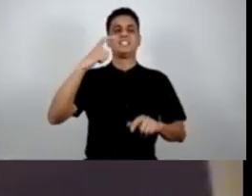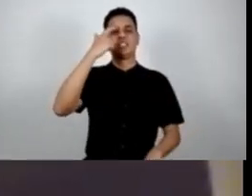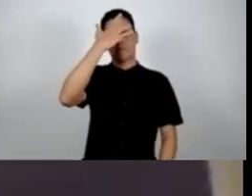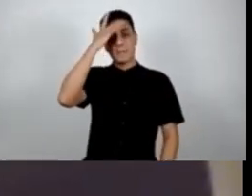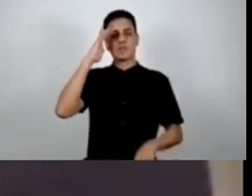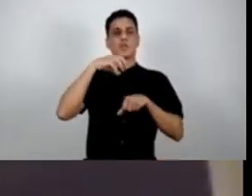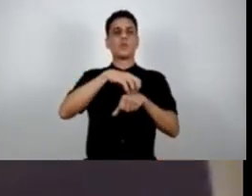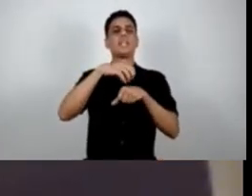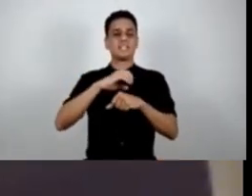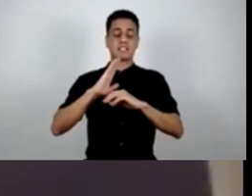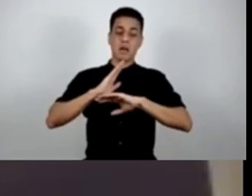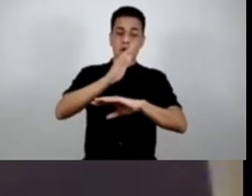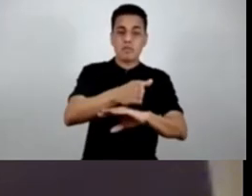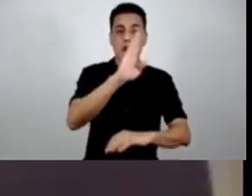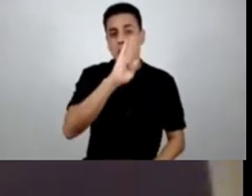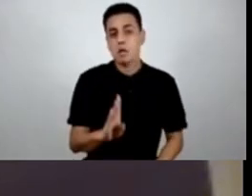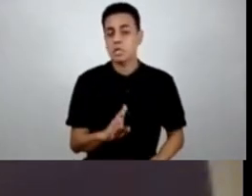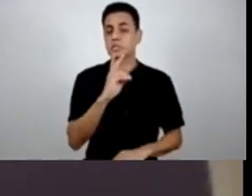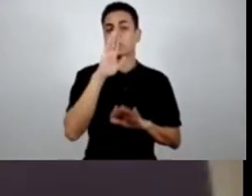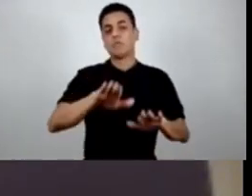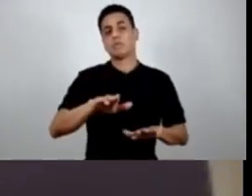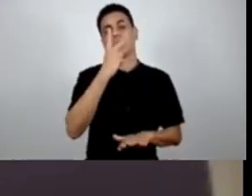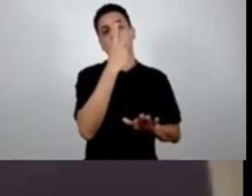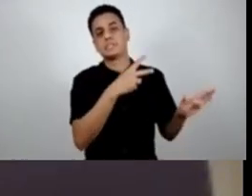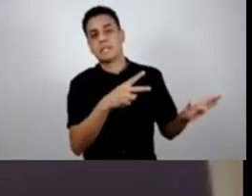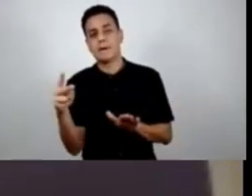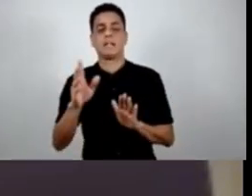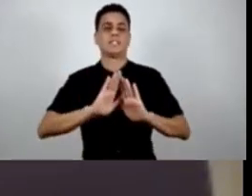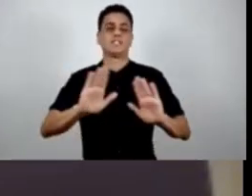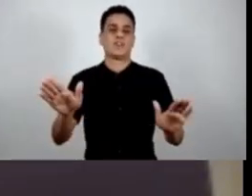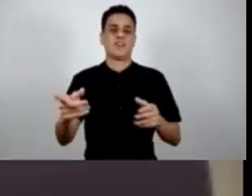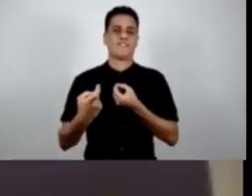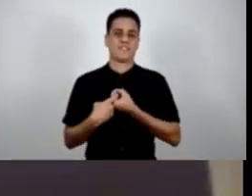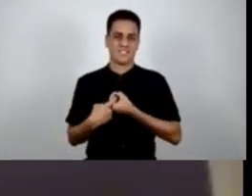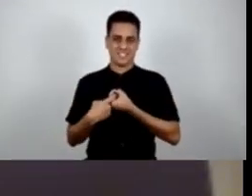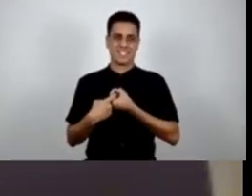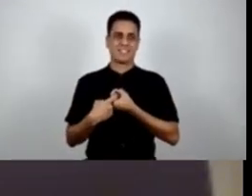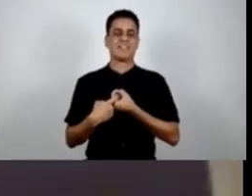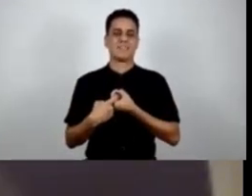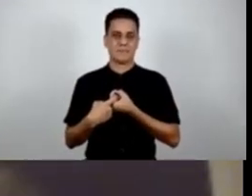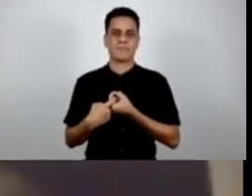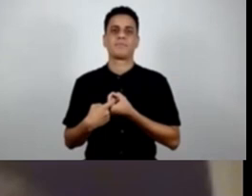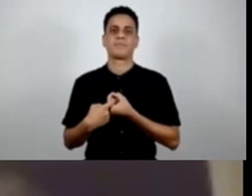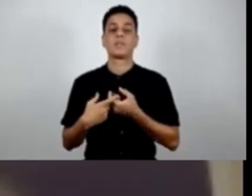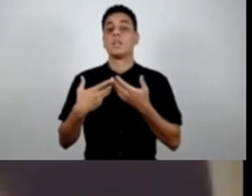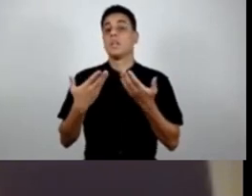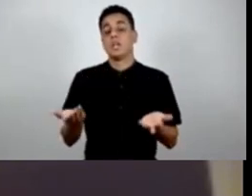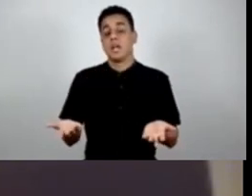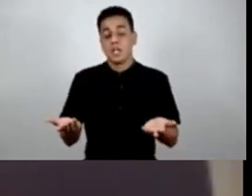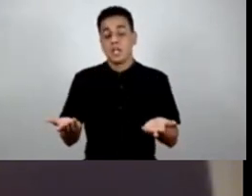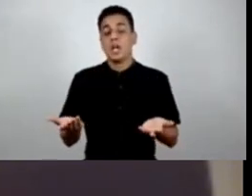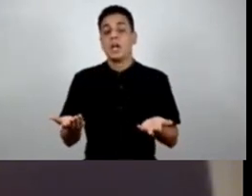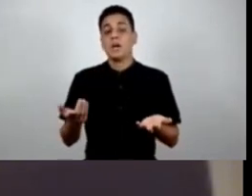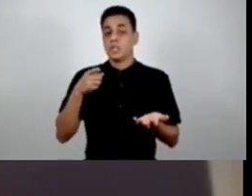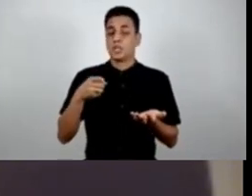o Brasil por pela uma, duas semanas. Então, isso pode analisar-se em outro nível também.